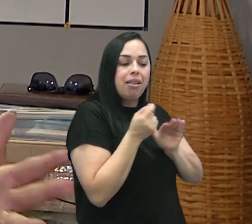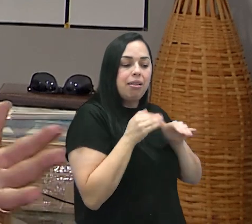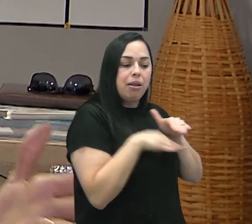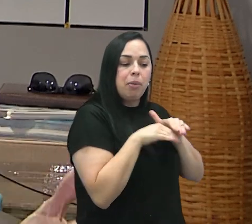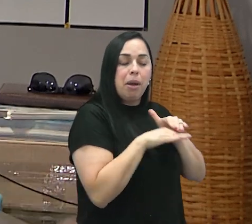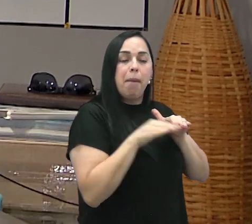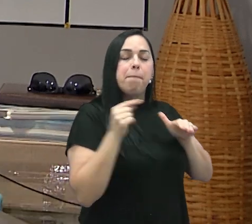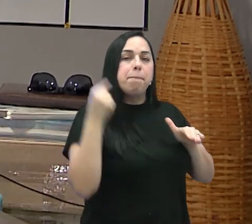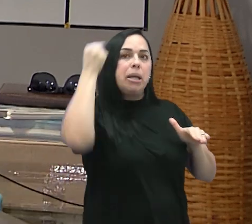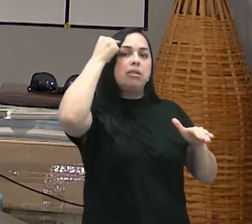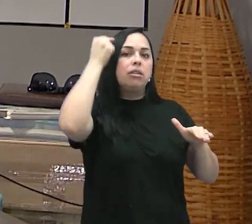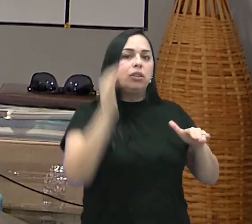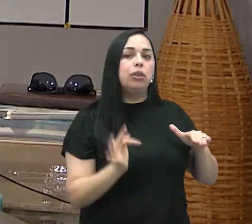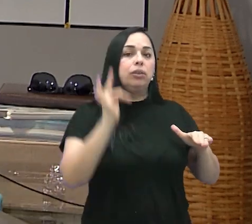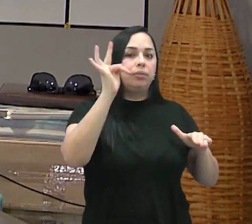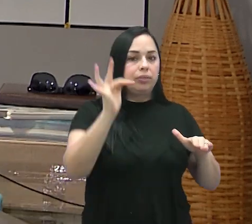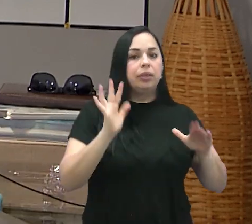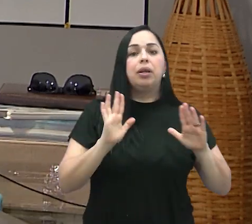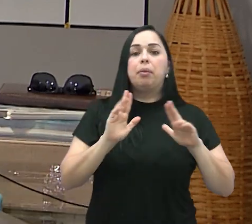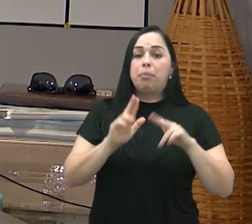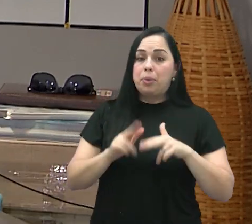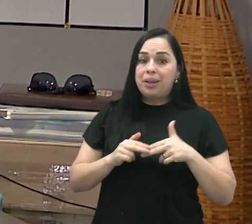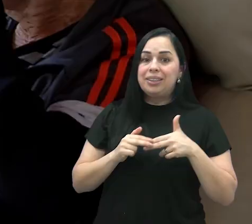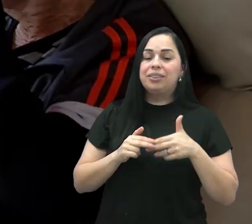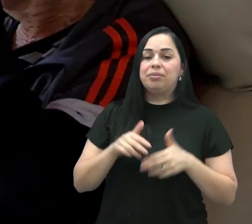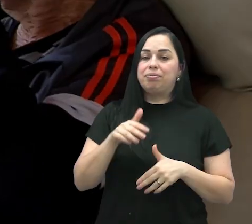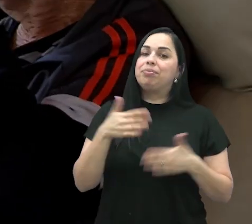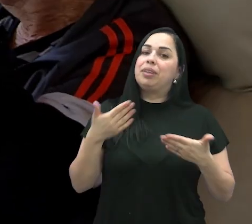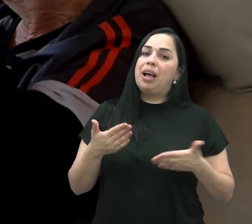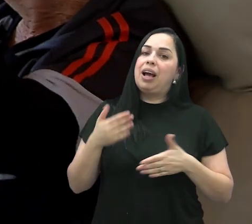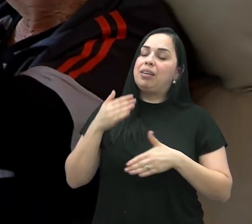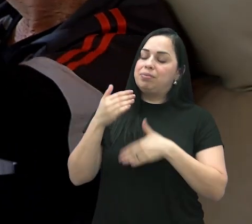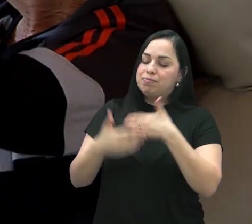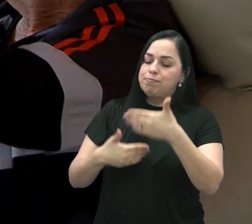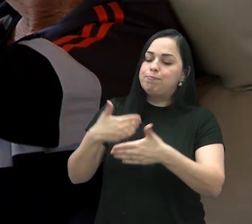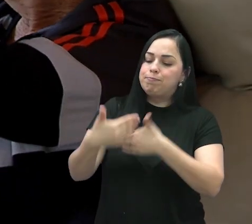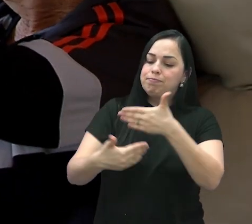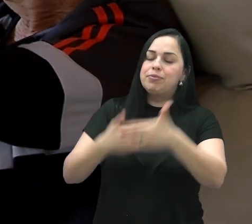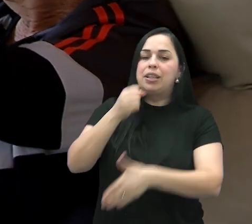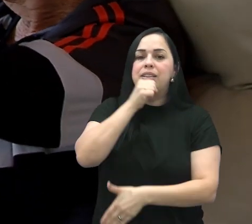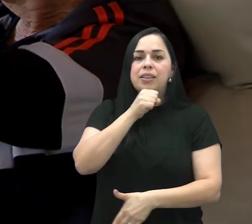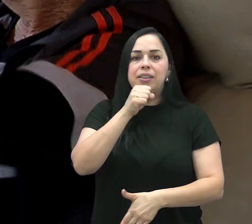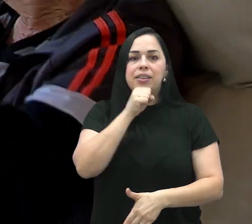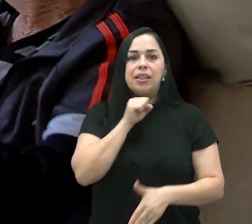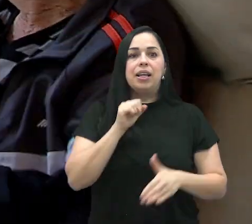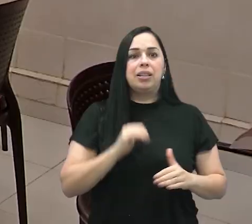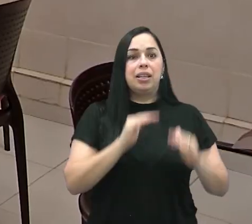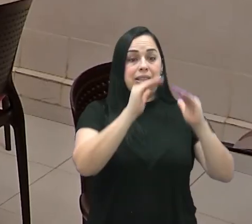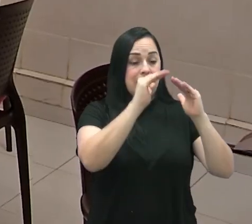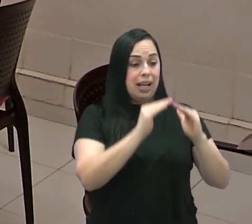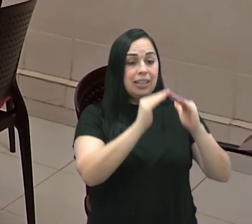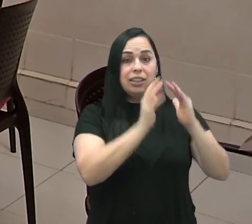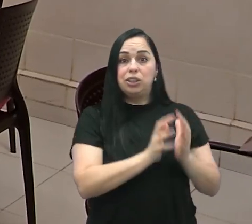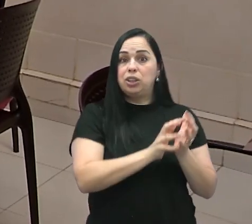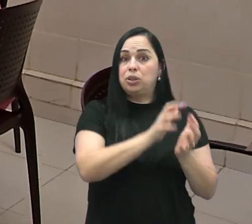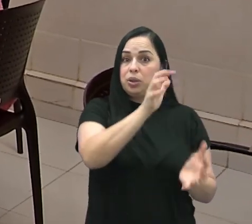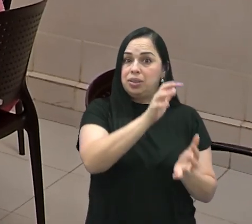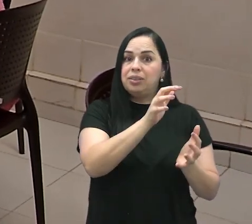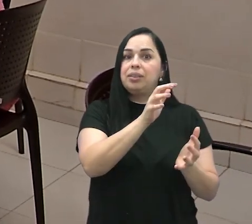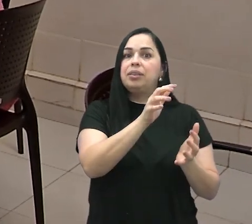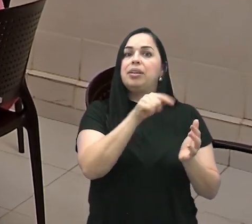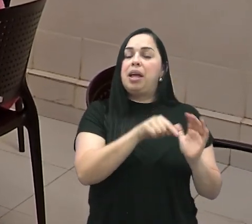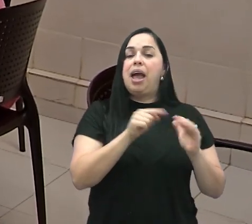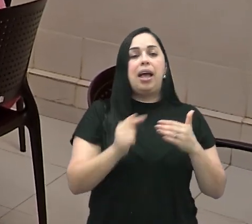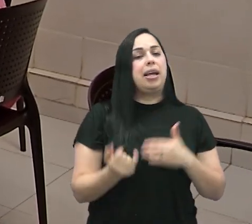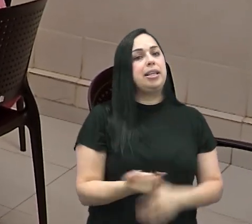essa parte de planejamento financeiro, olhando lá para frente. Dentro deste contexto do envelhecimento, as instituições de